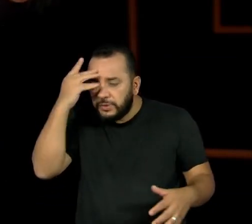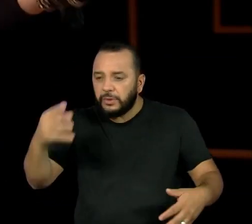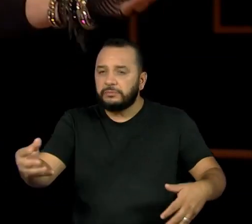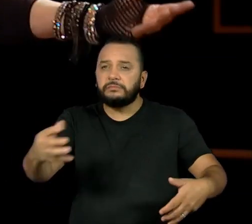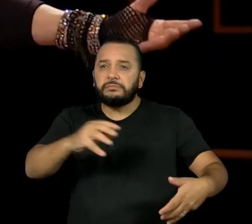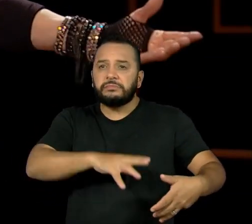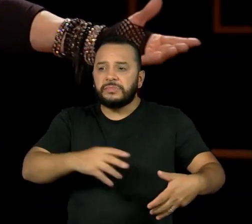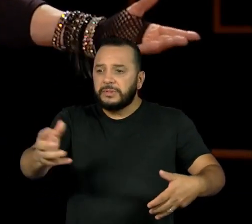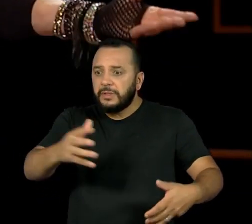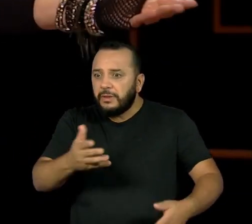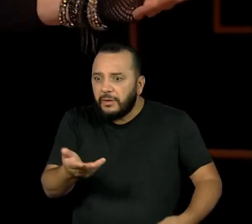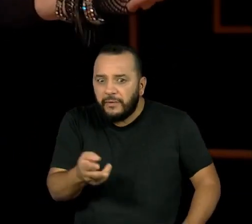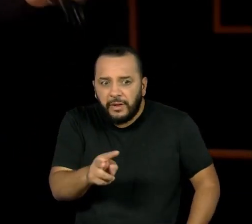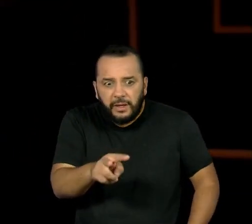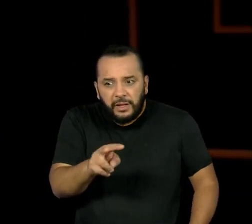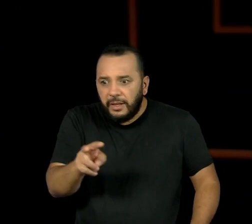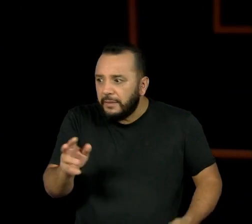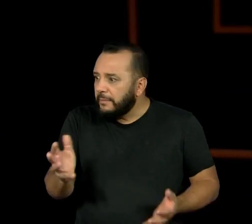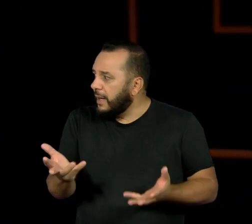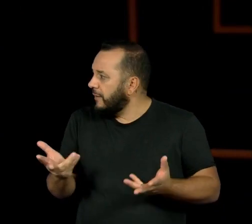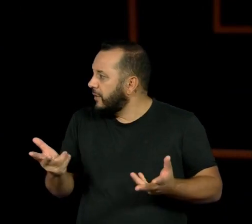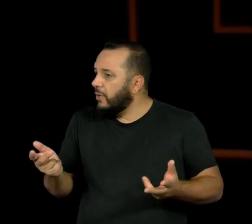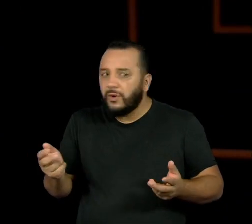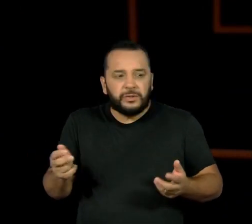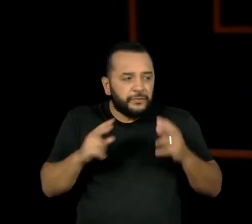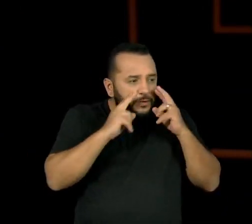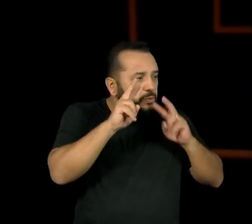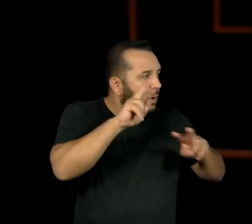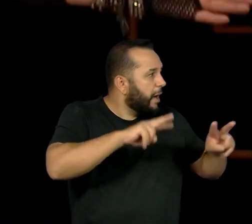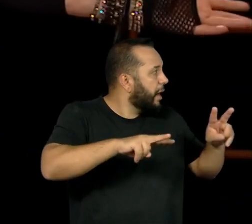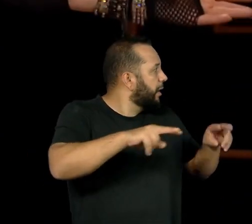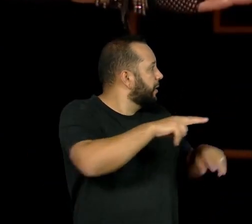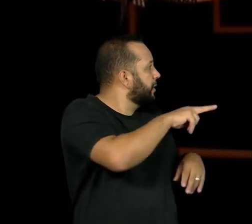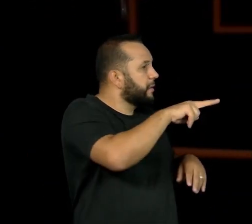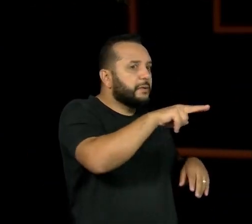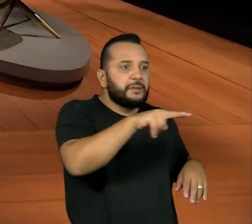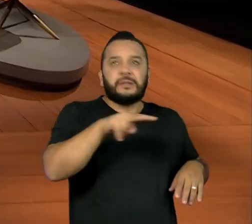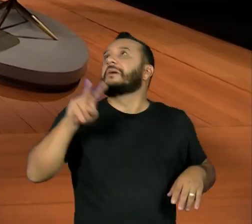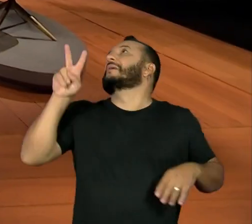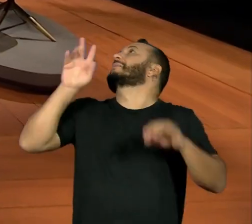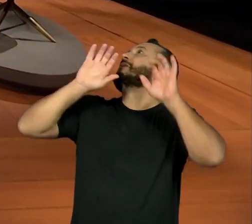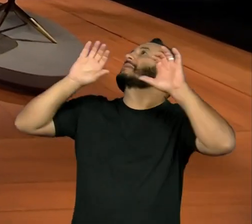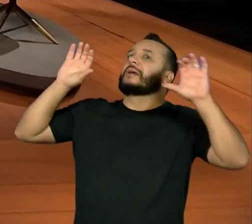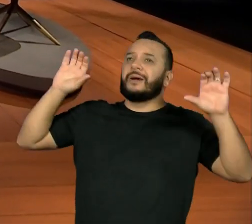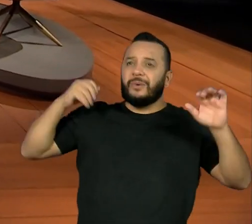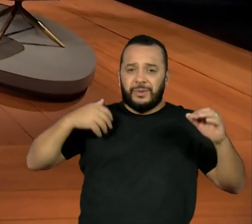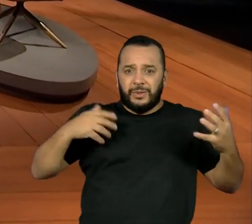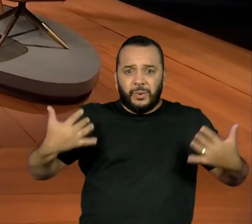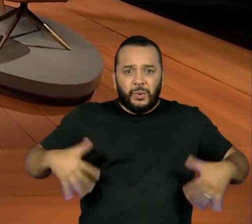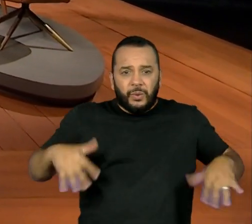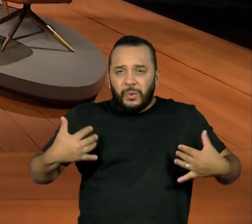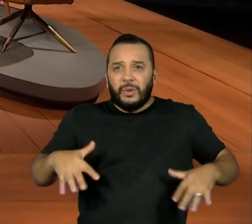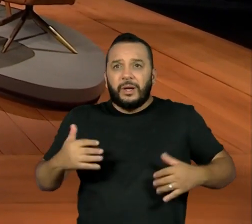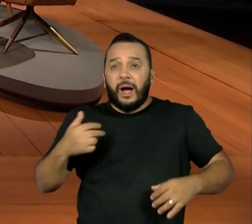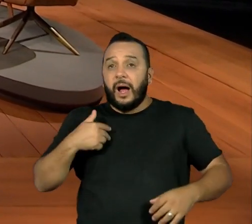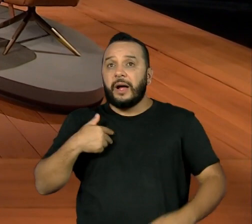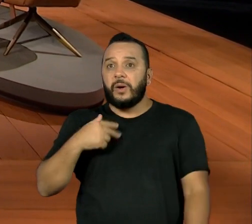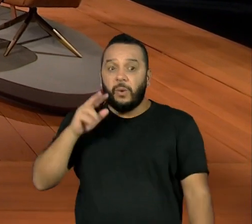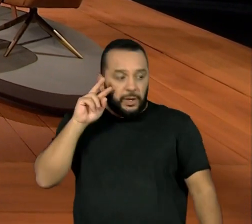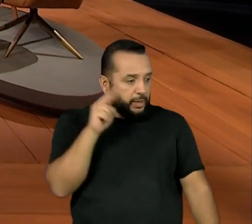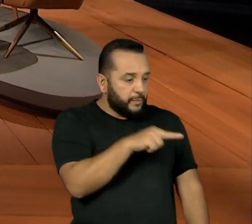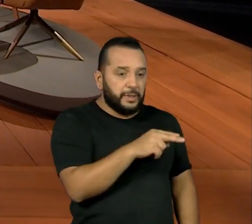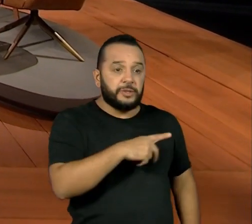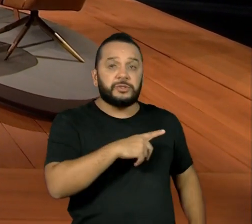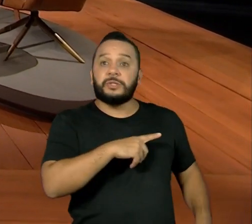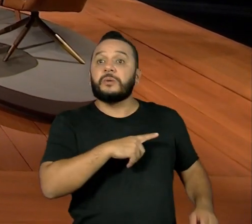eu falo, que coisa maravilhosa isso, e lá para diante, montes, aquele céu, eu falei, olha onde eu estou, olhei para o lado, tinha uma